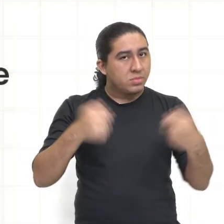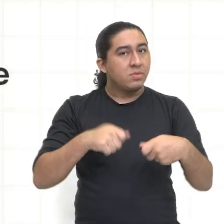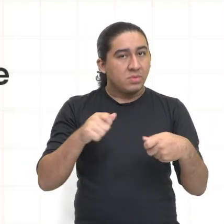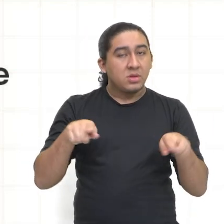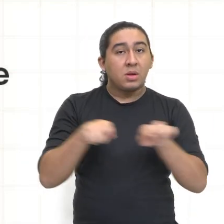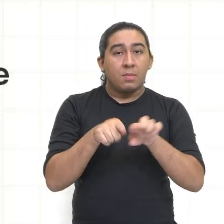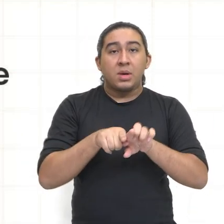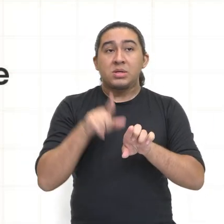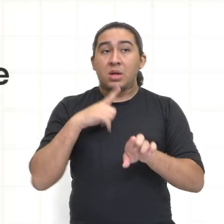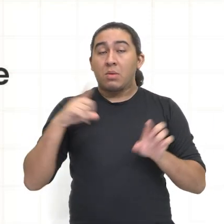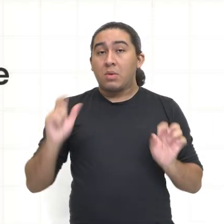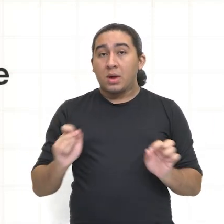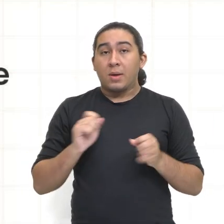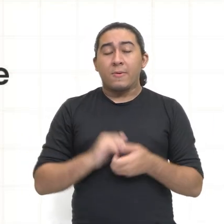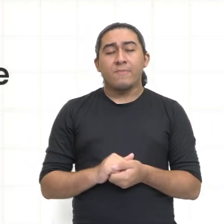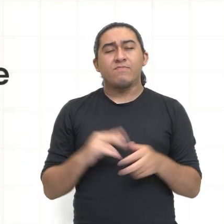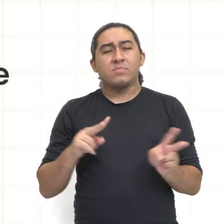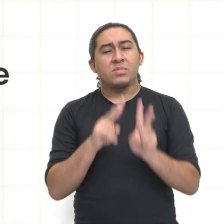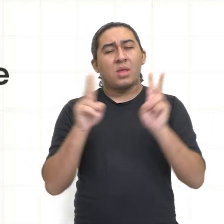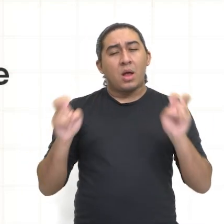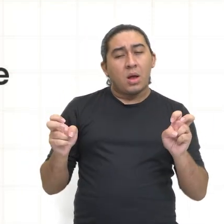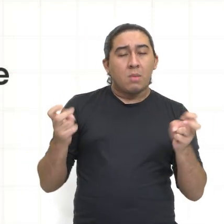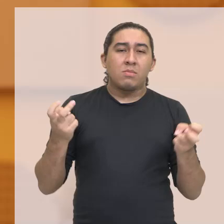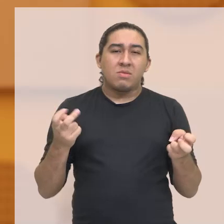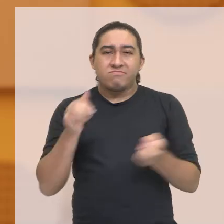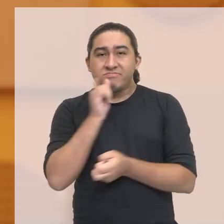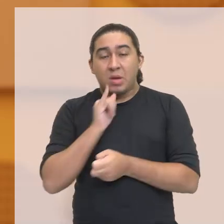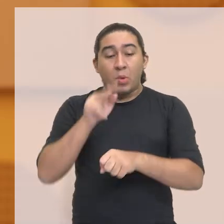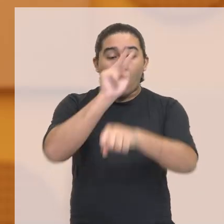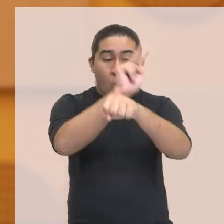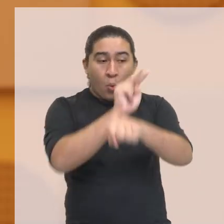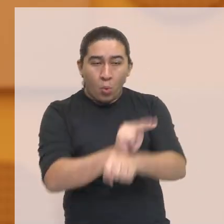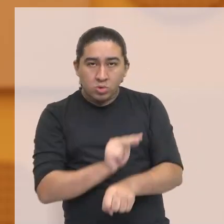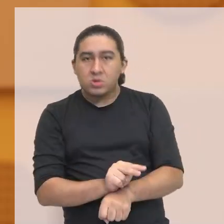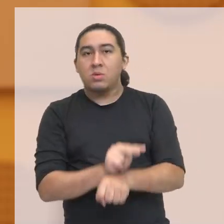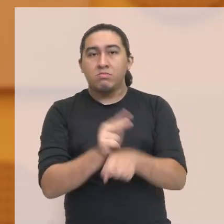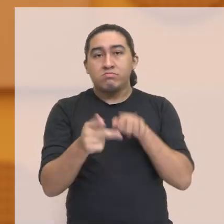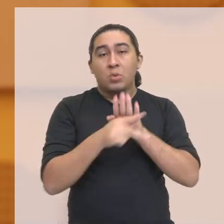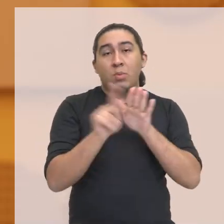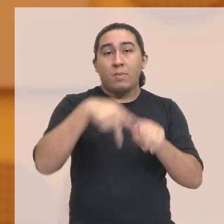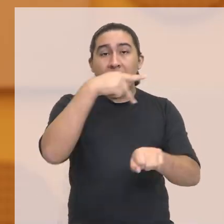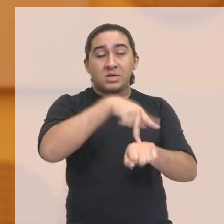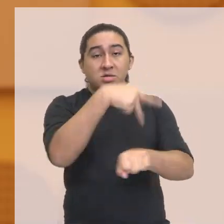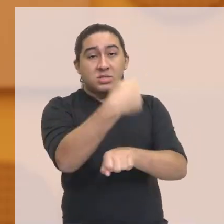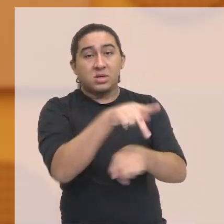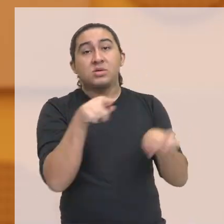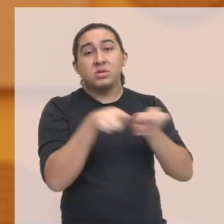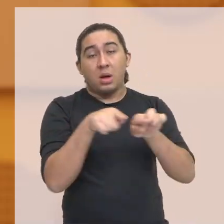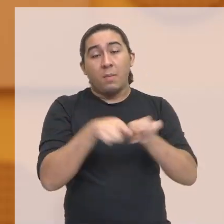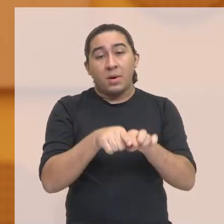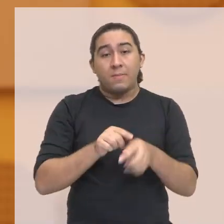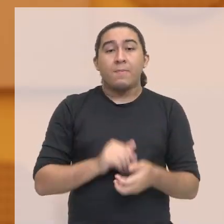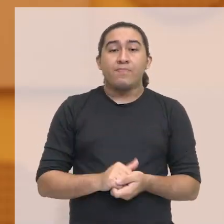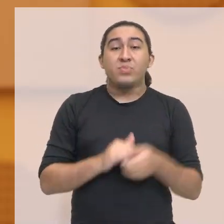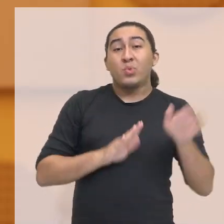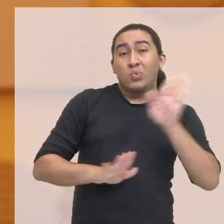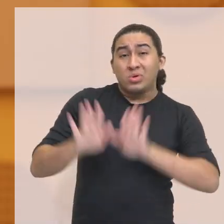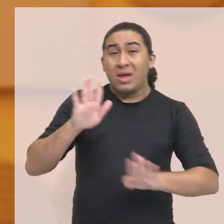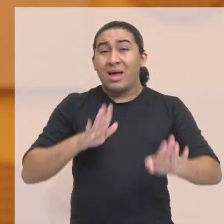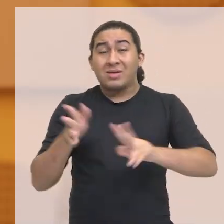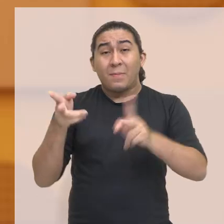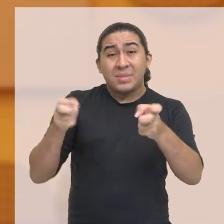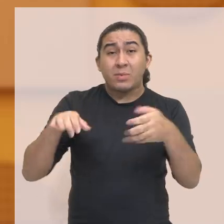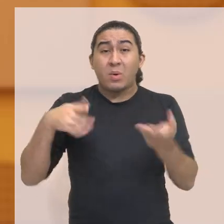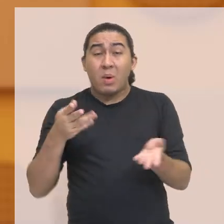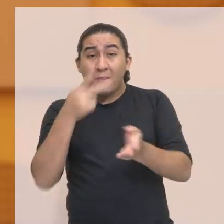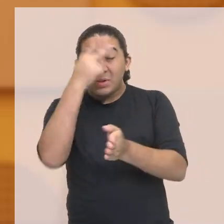intensa, havendo ali uma grande questão de observação, de vigilância e também de cuidado para verificar